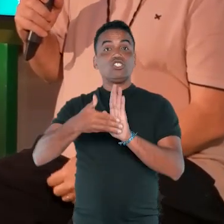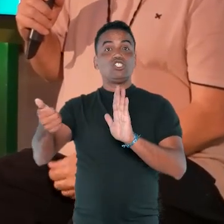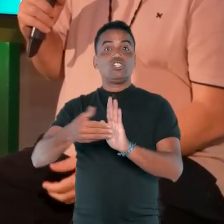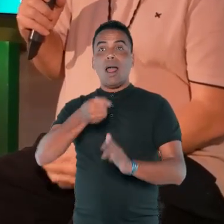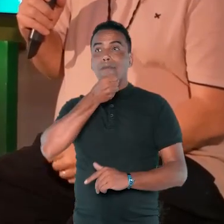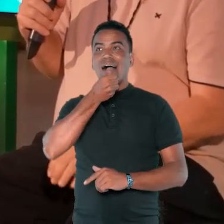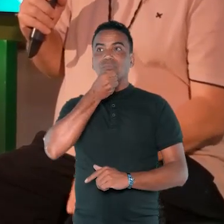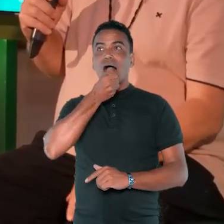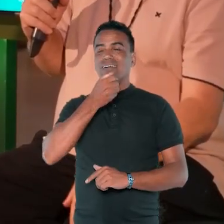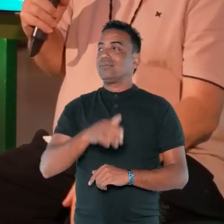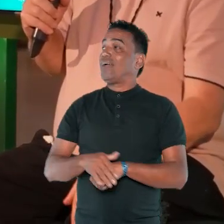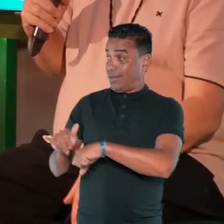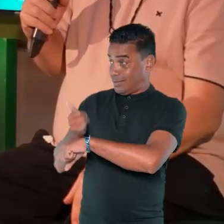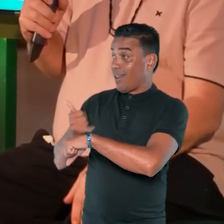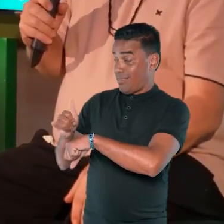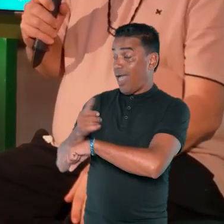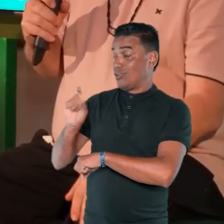gente, foi estratégia mesmo.